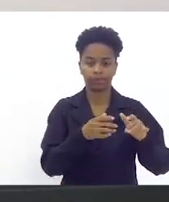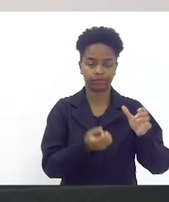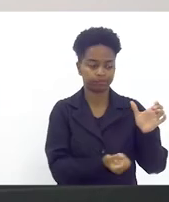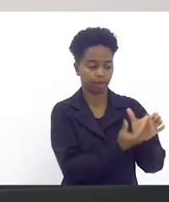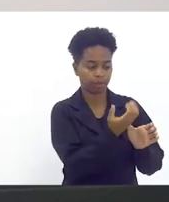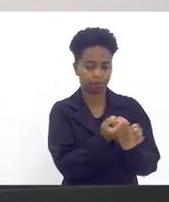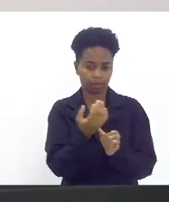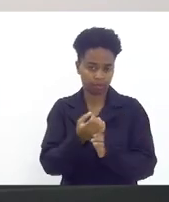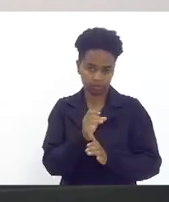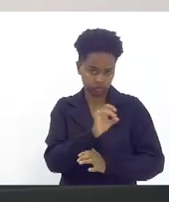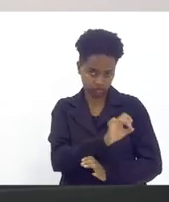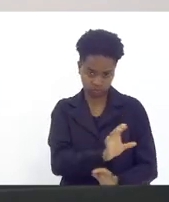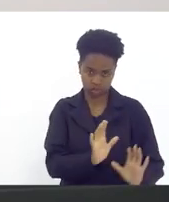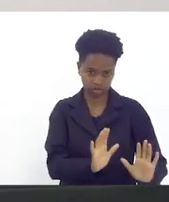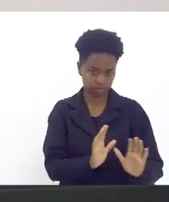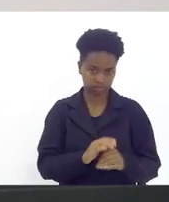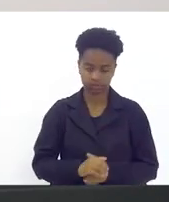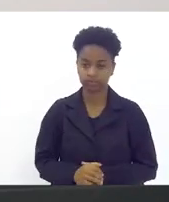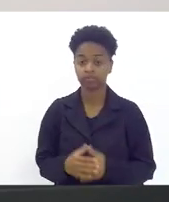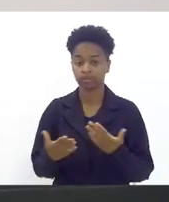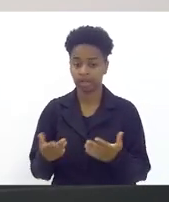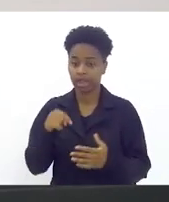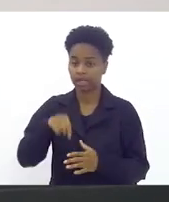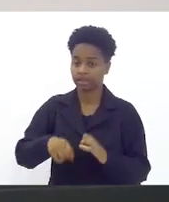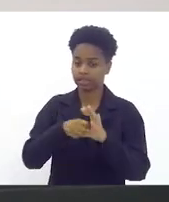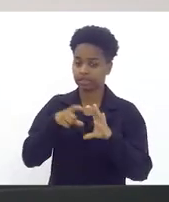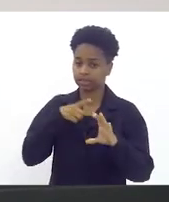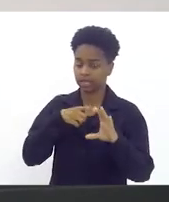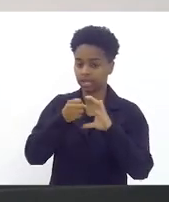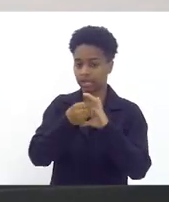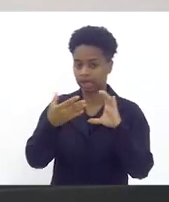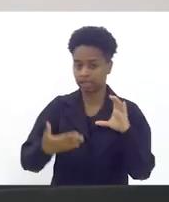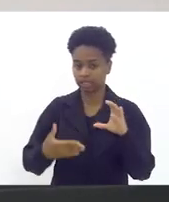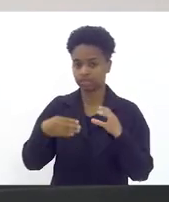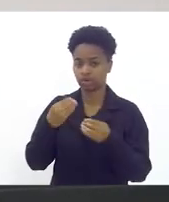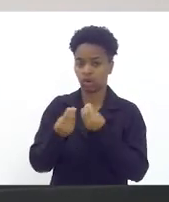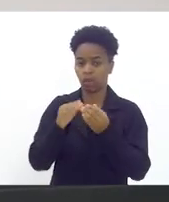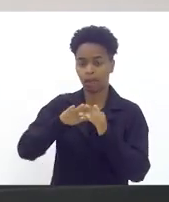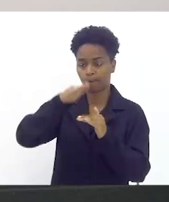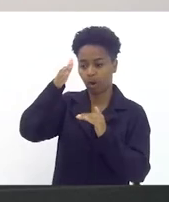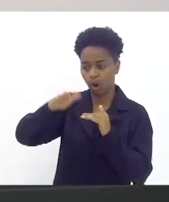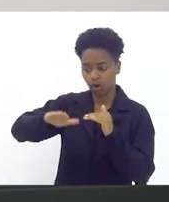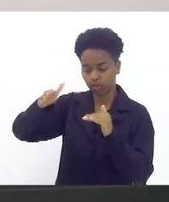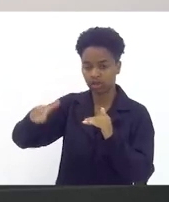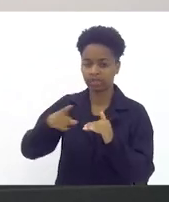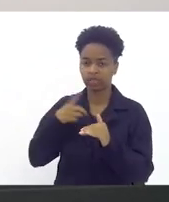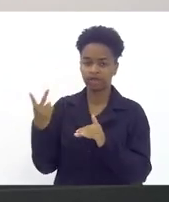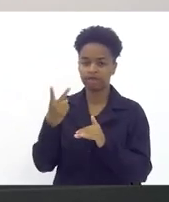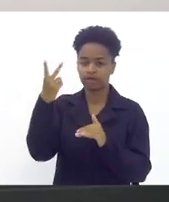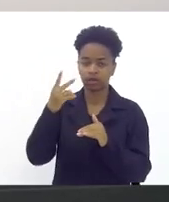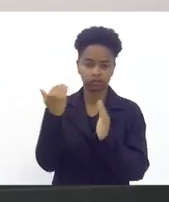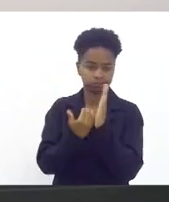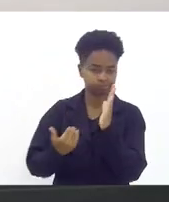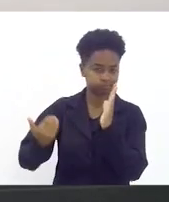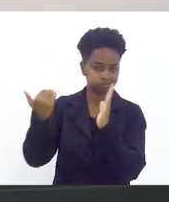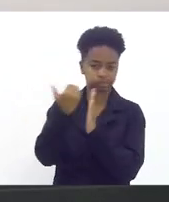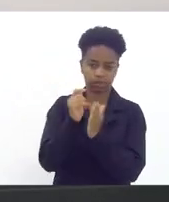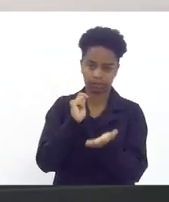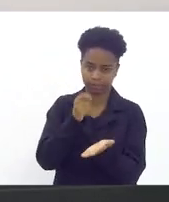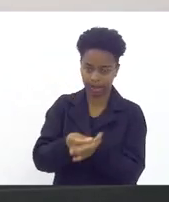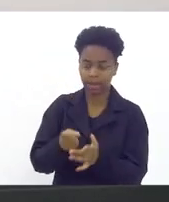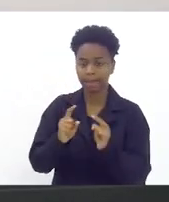no Rio de Janeiro até pela característica de relevo do estado e etc vai ser um valor até maior que isso mas